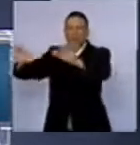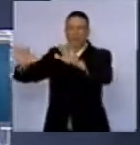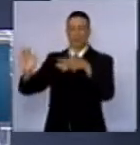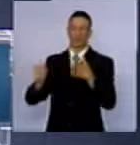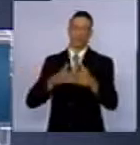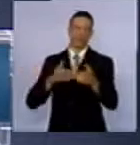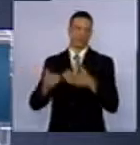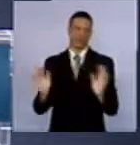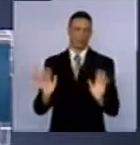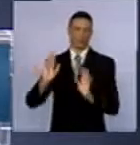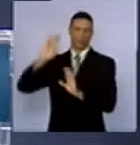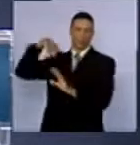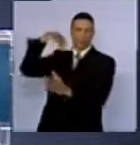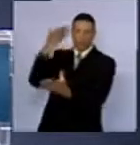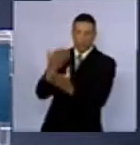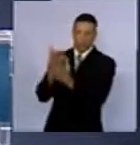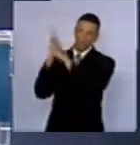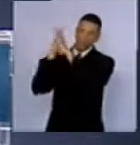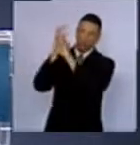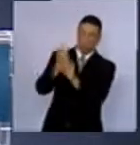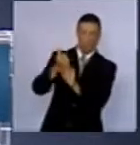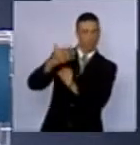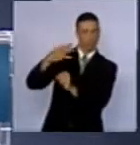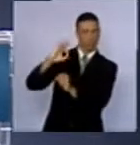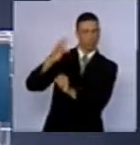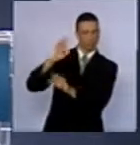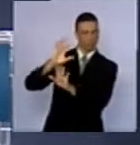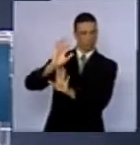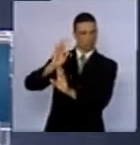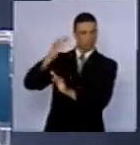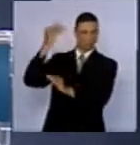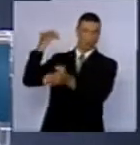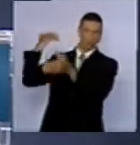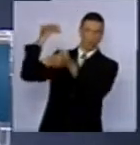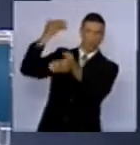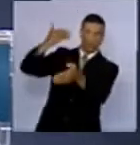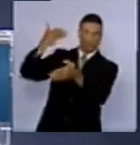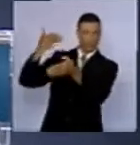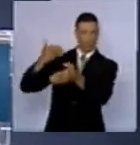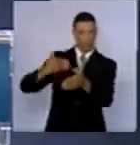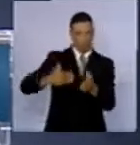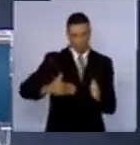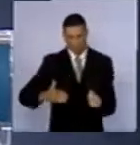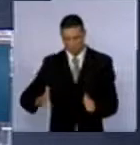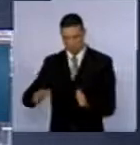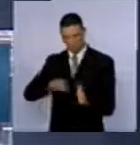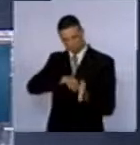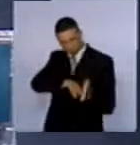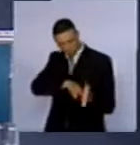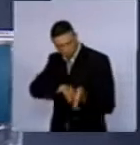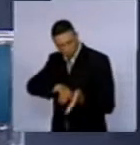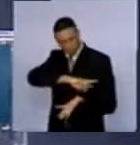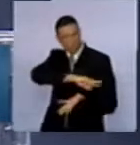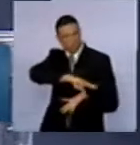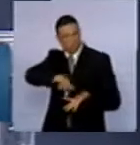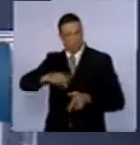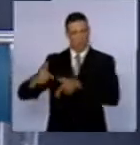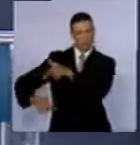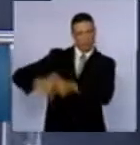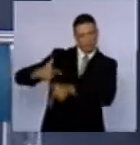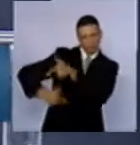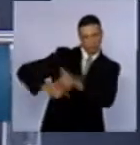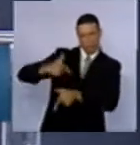Nos últimos 10 anos, a Abro já diversificou, com o surgimento da Ancine, já diversificou a sua